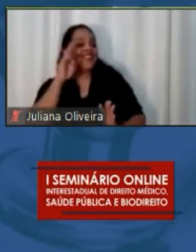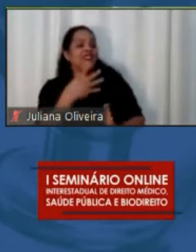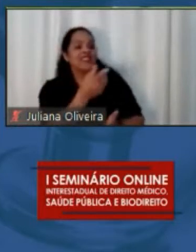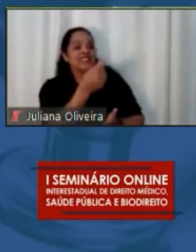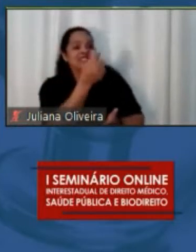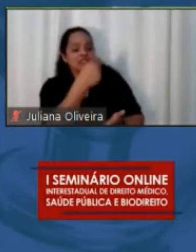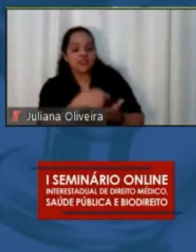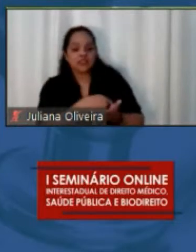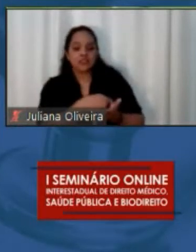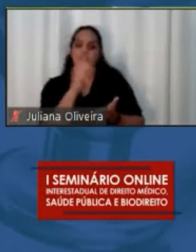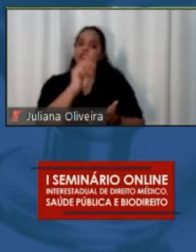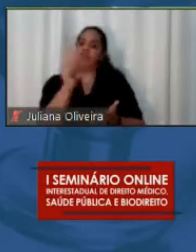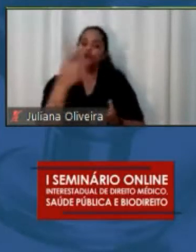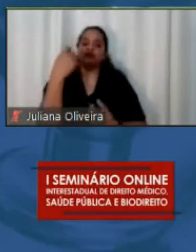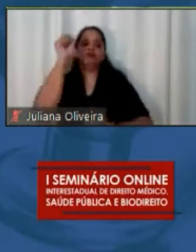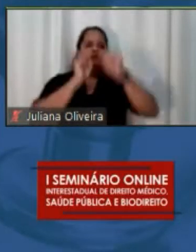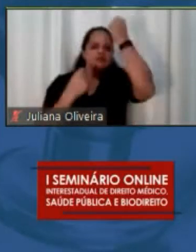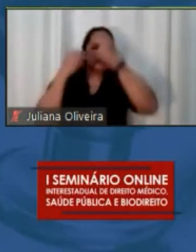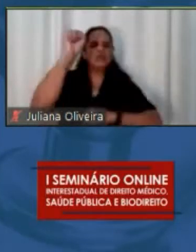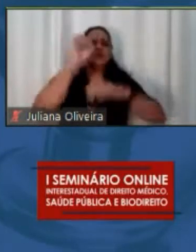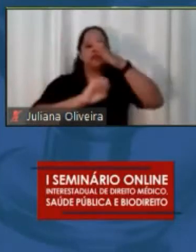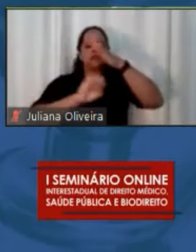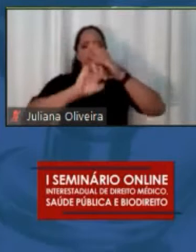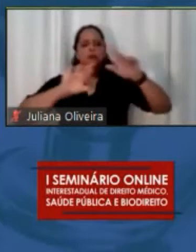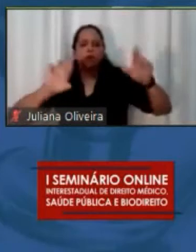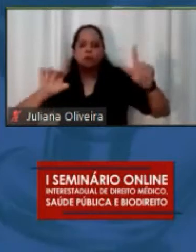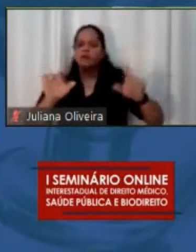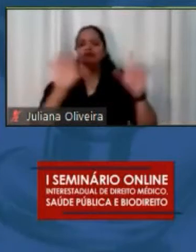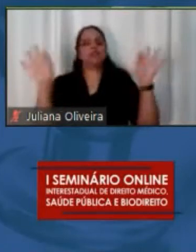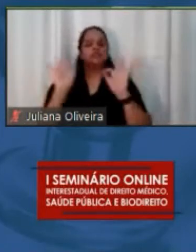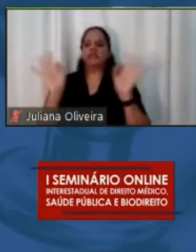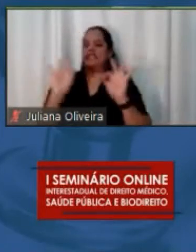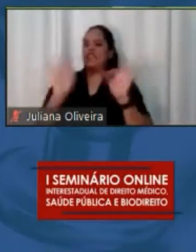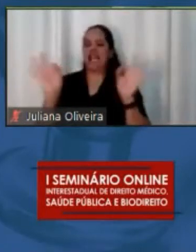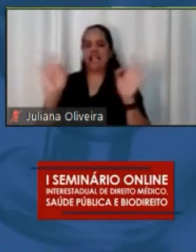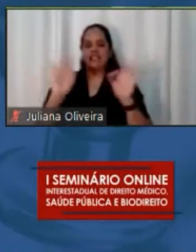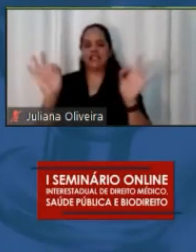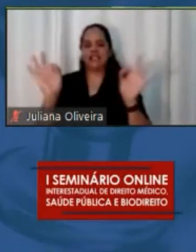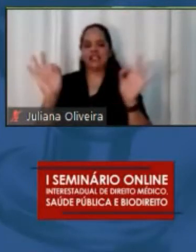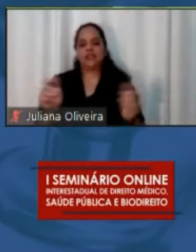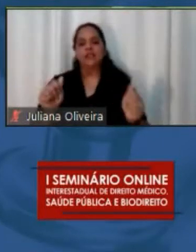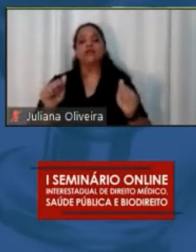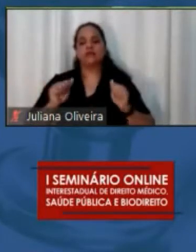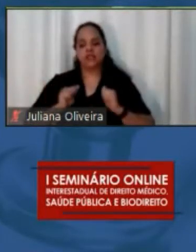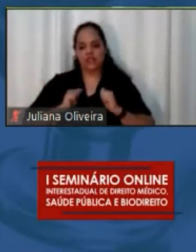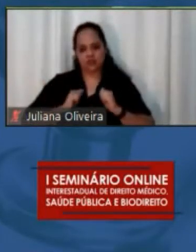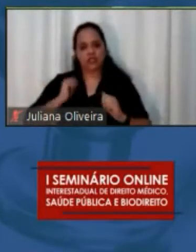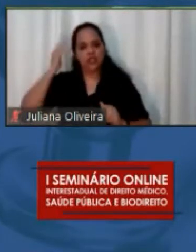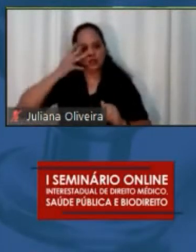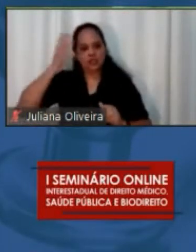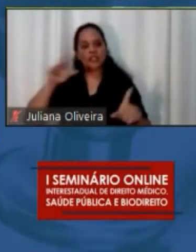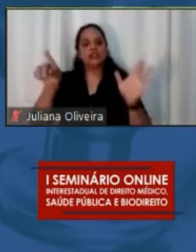indústrias, né? Nós não temos nenhuma relação nessa palestra com produtos